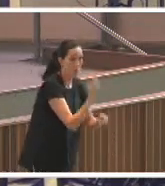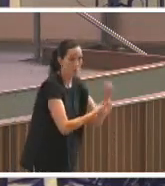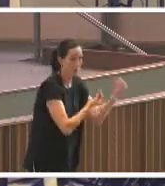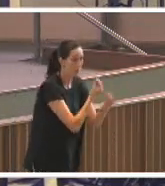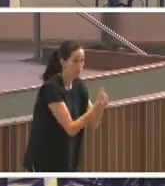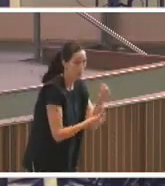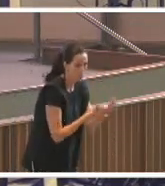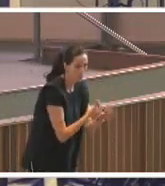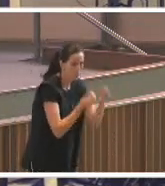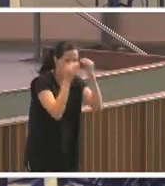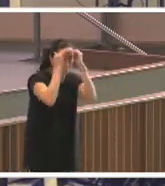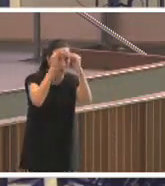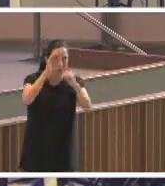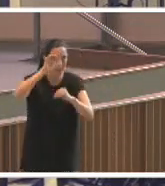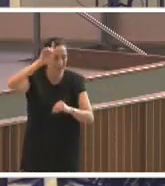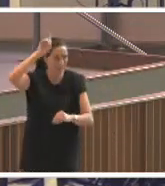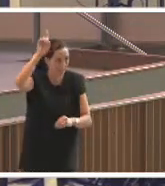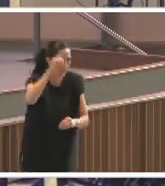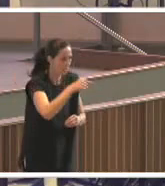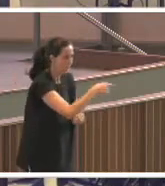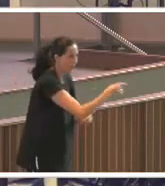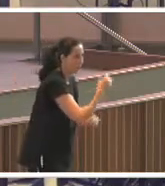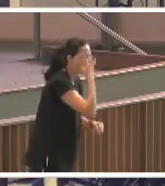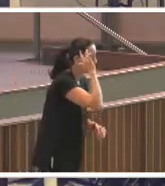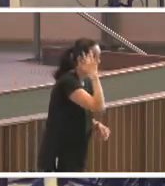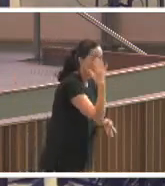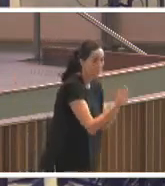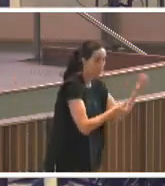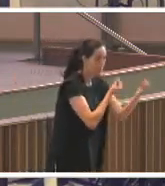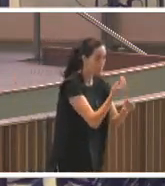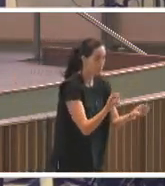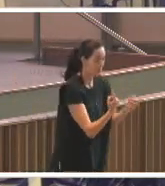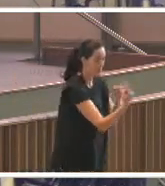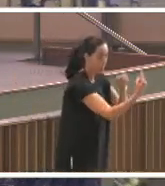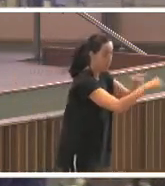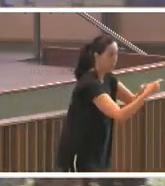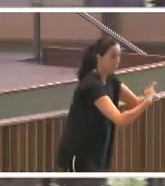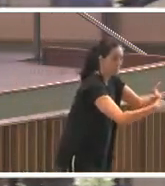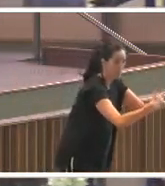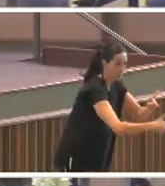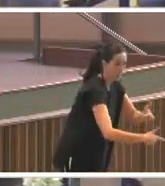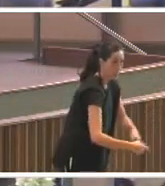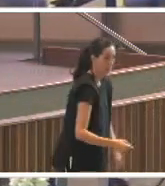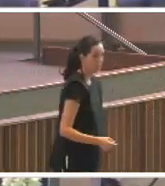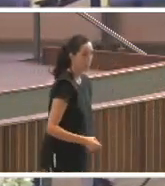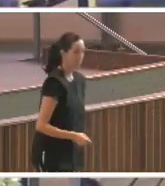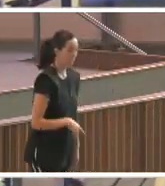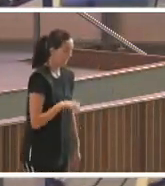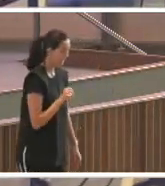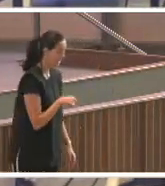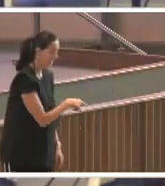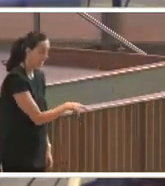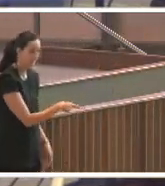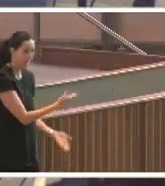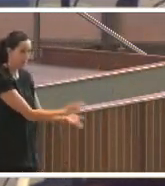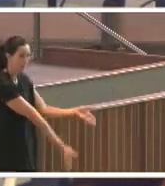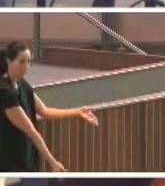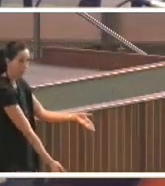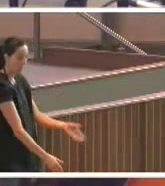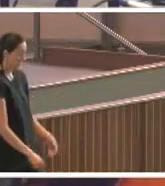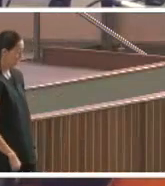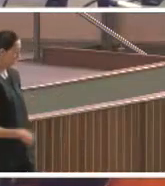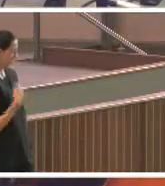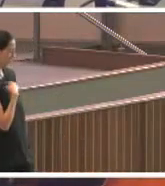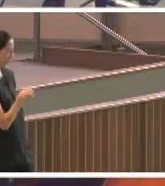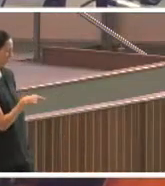Esse é o nosso papel. E Paulo está dizendo que esse é o papel que um líder tem, ele